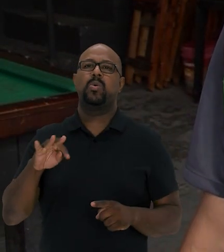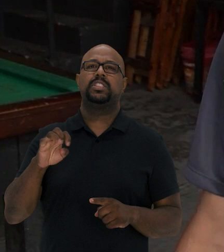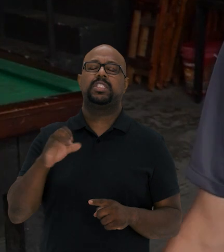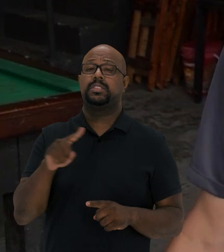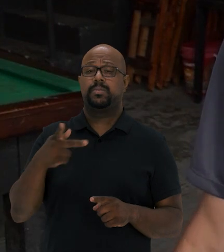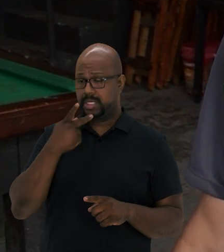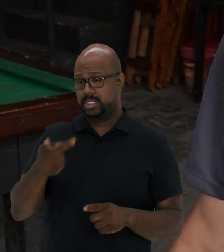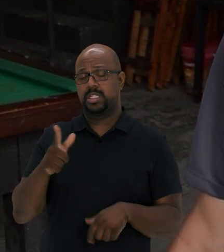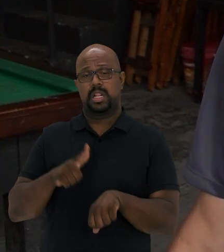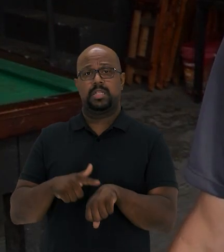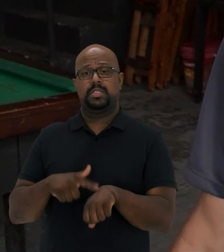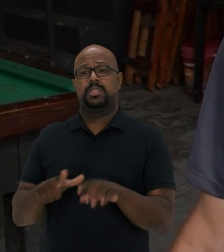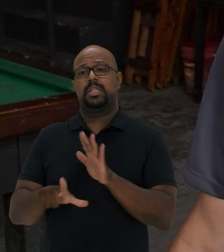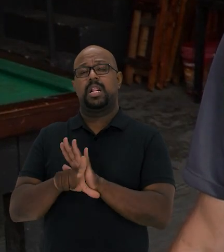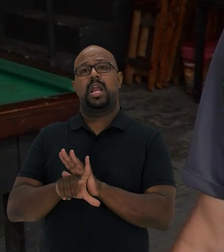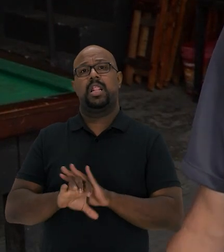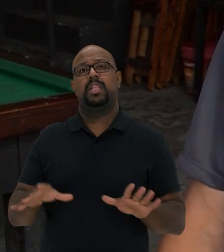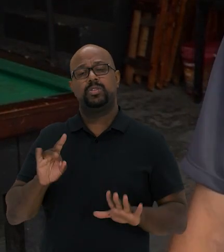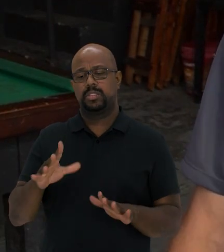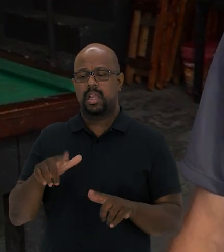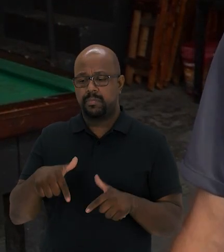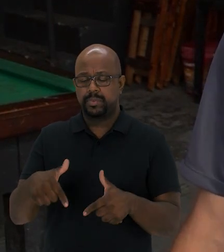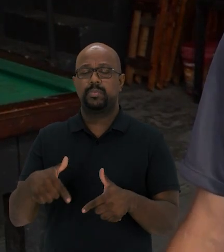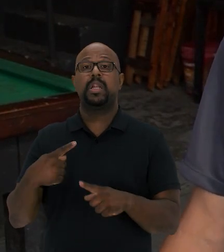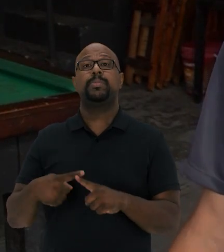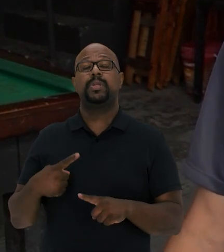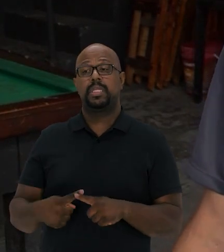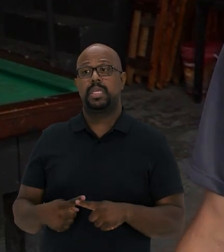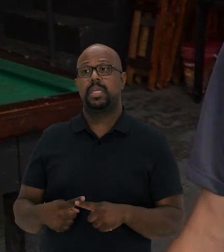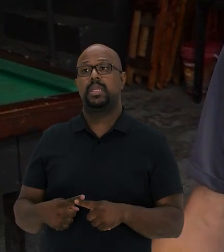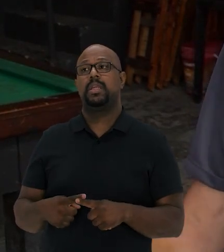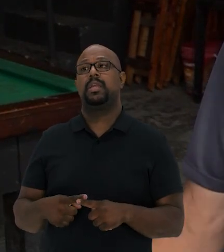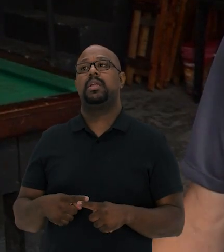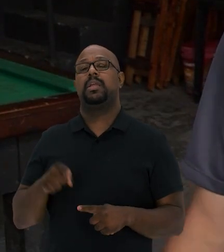porque diz na lei. E só estava sendo operado porque